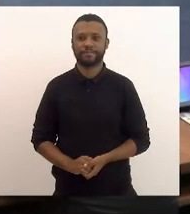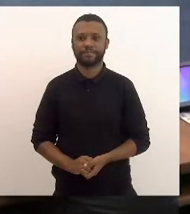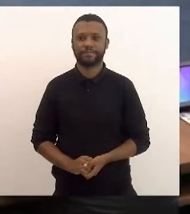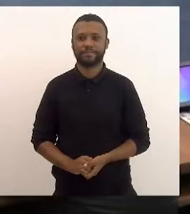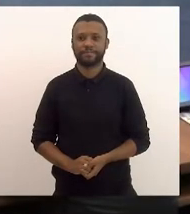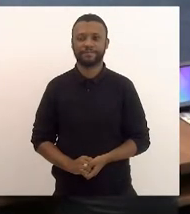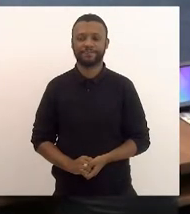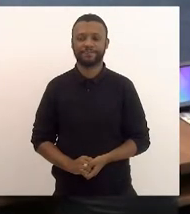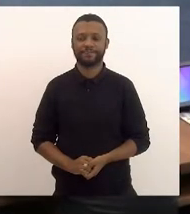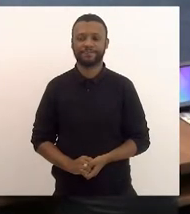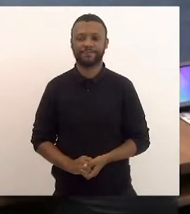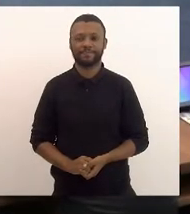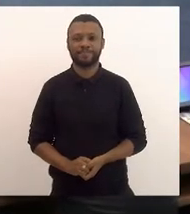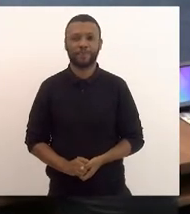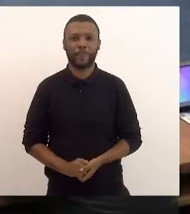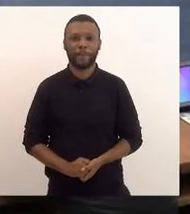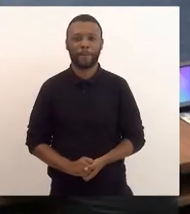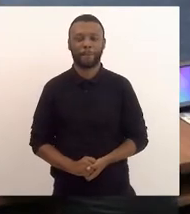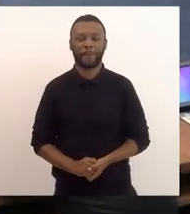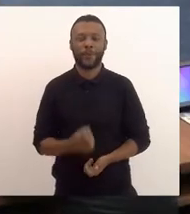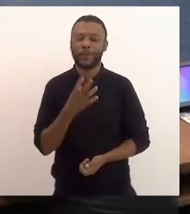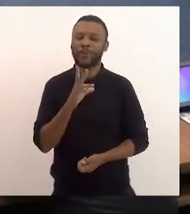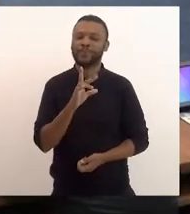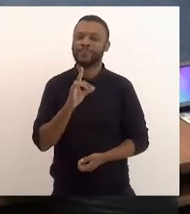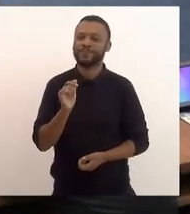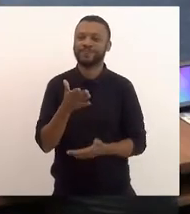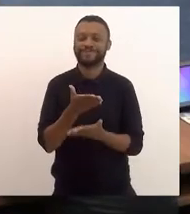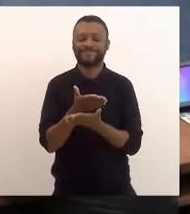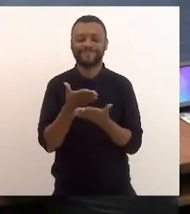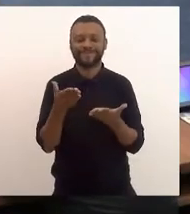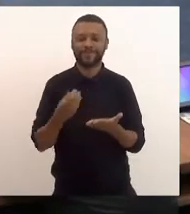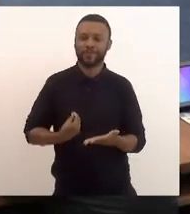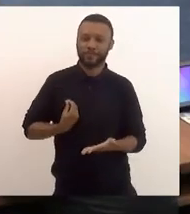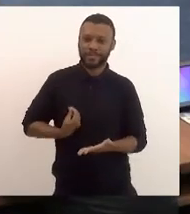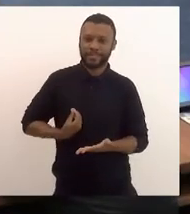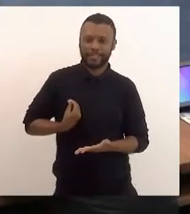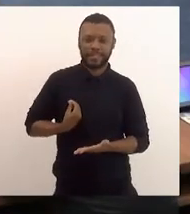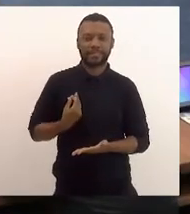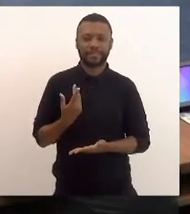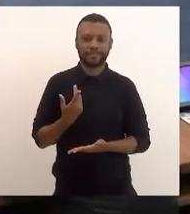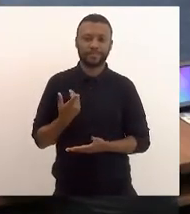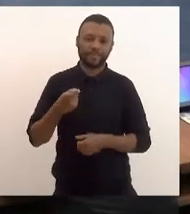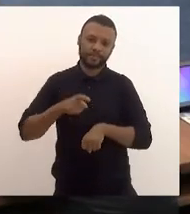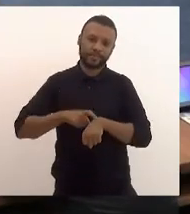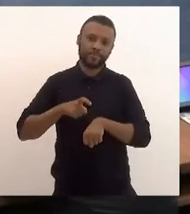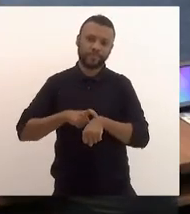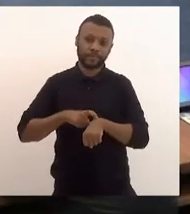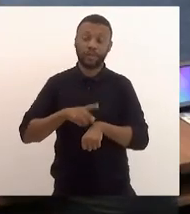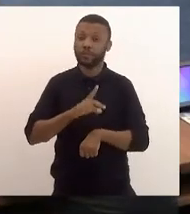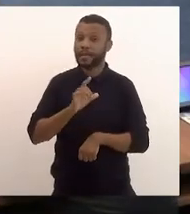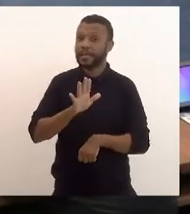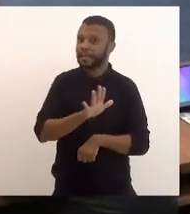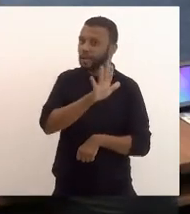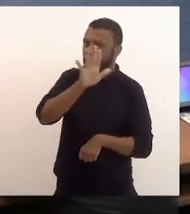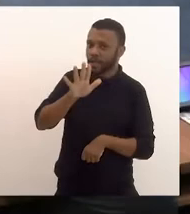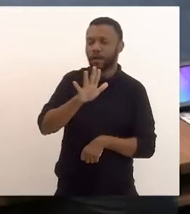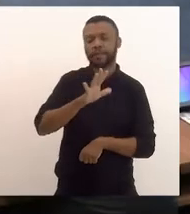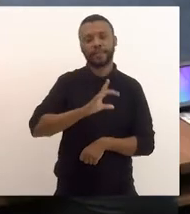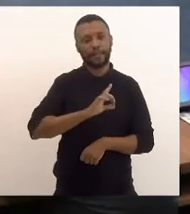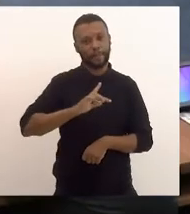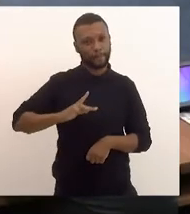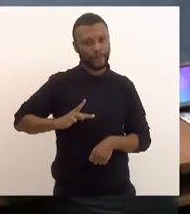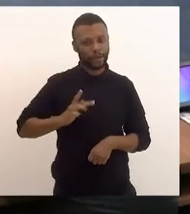as pessoas Bom dia a todas as pessoas presentes aqui nesse evento nesse dia nacional da Defensoria Pública quero